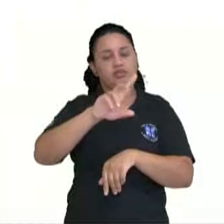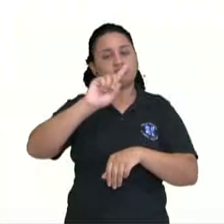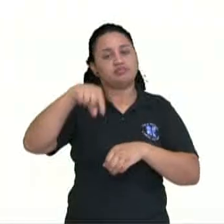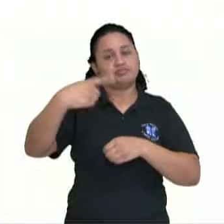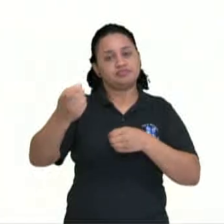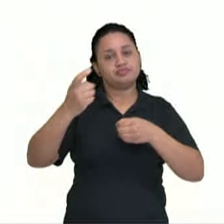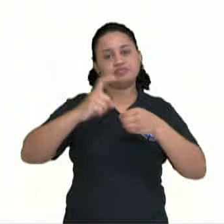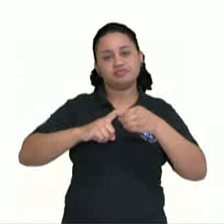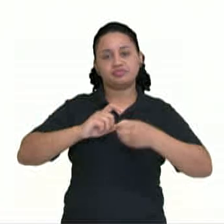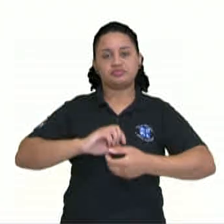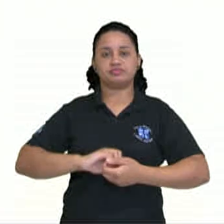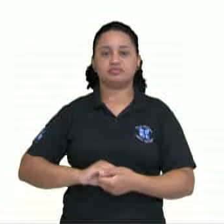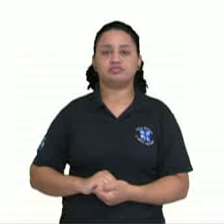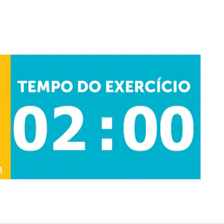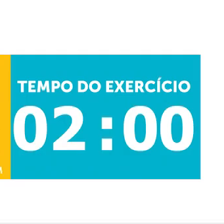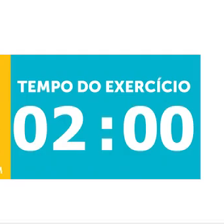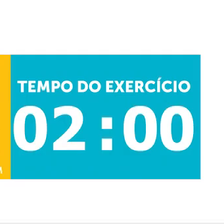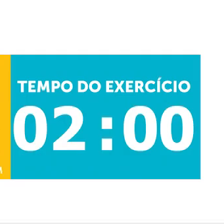volto.